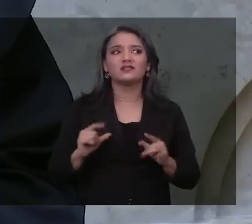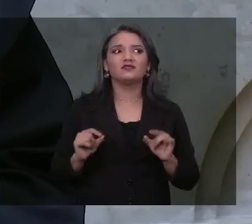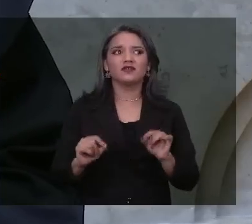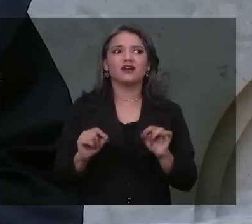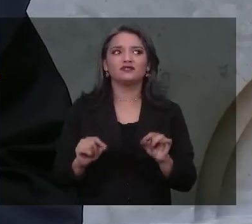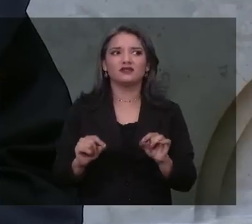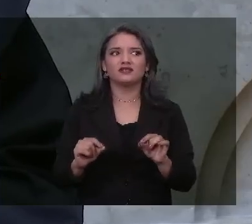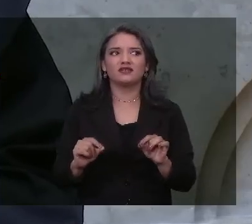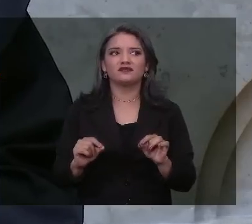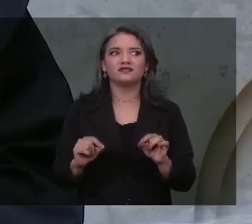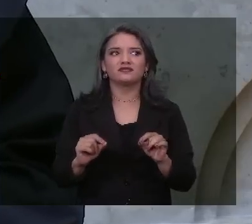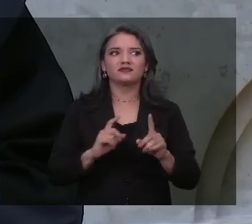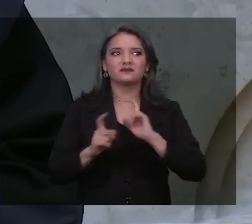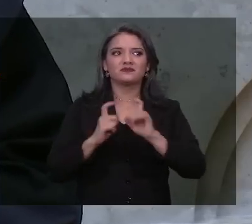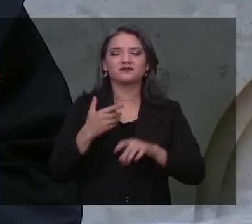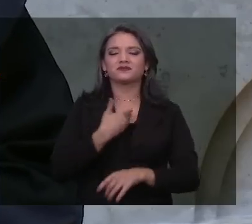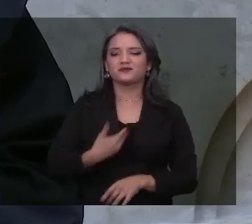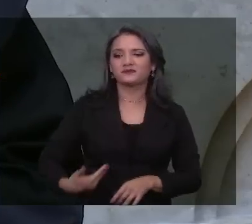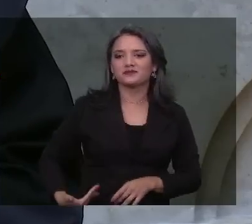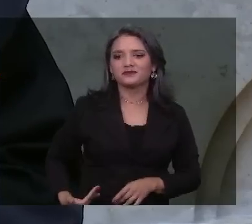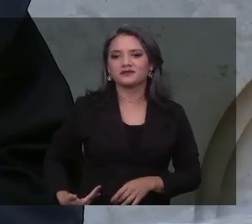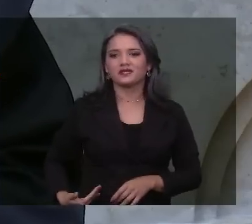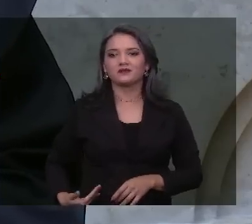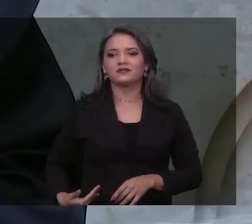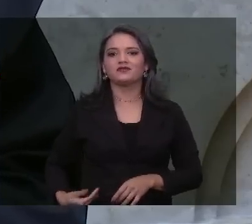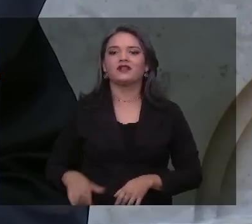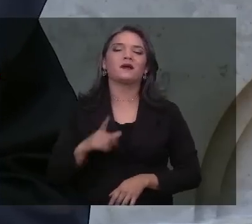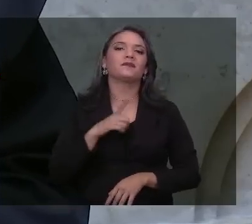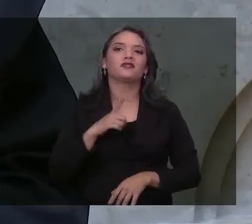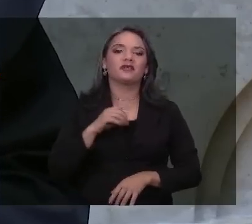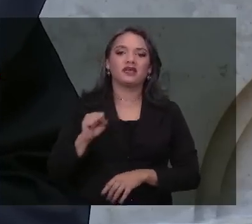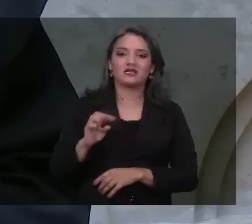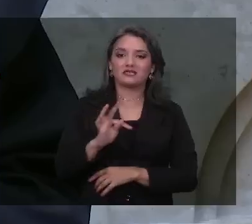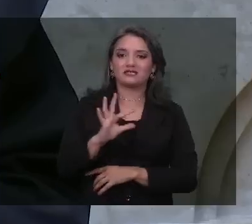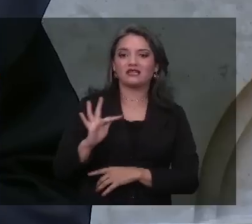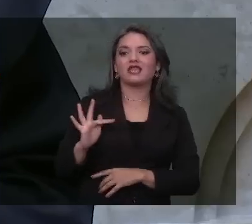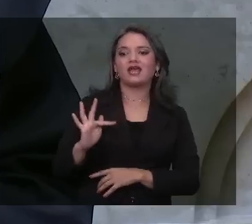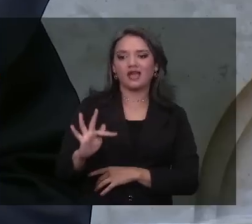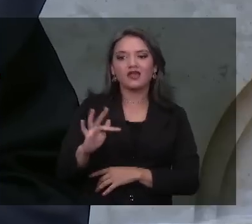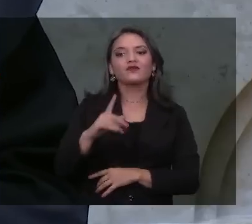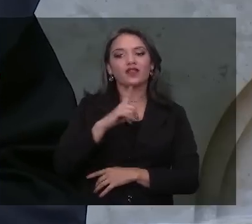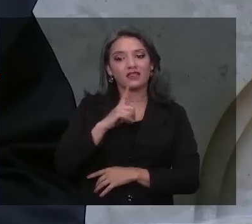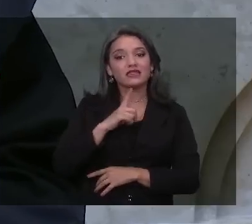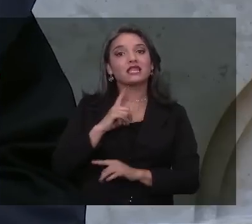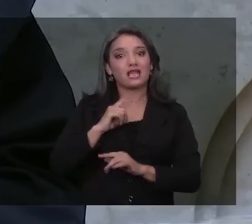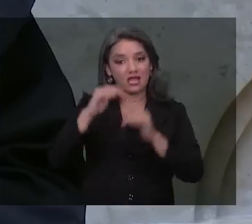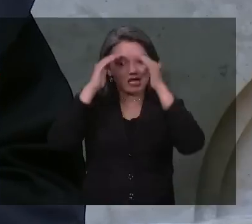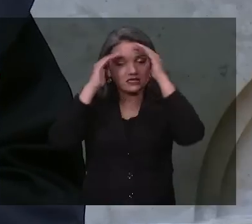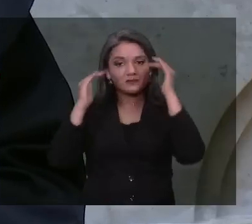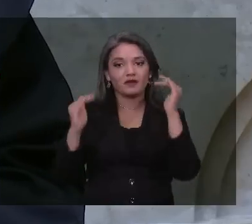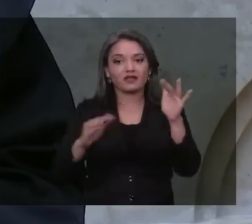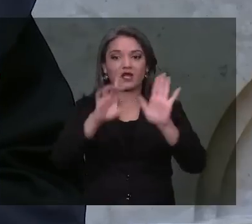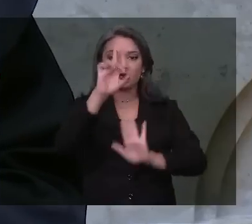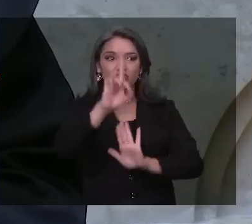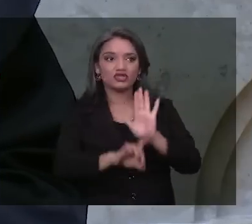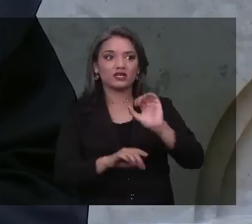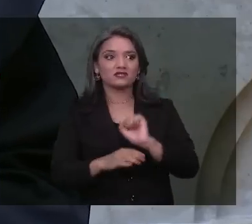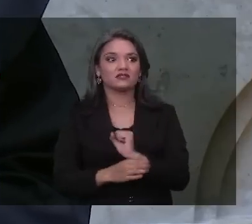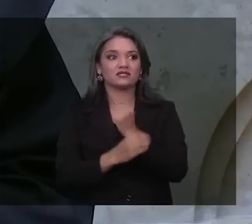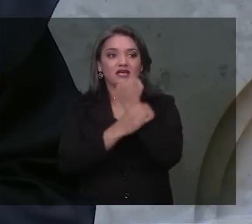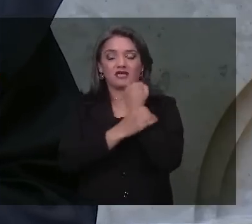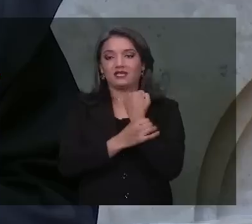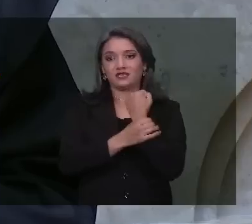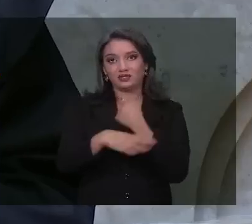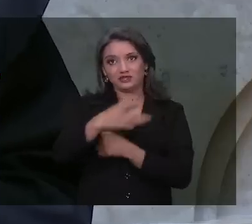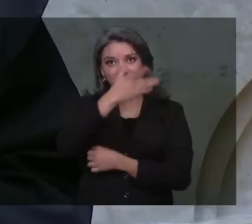administração pública. É preciso que o Supremo Tribunal Federal faça valer o respeito aos direitos e garantias do cidadão.